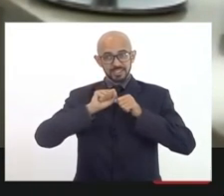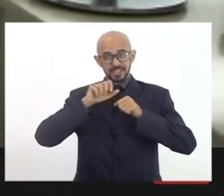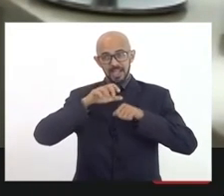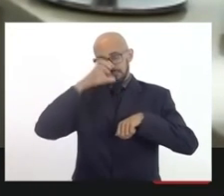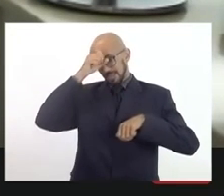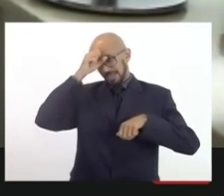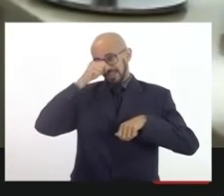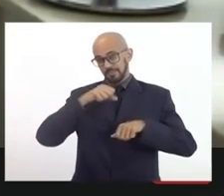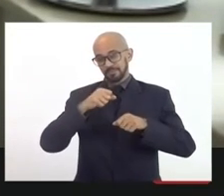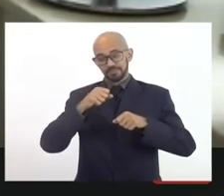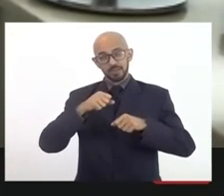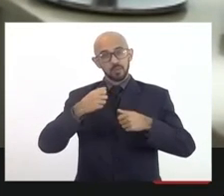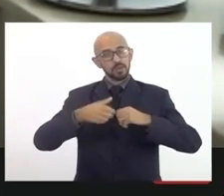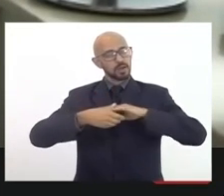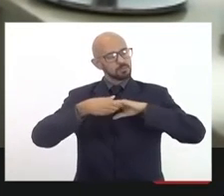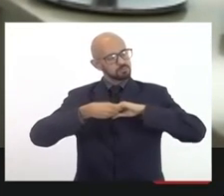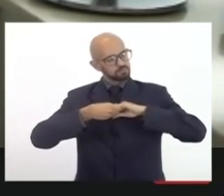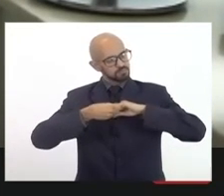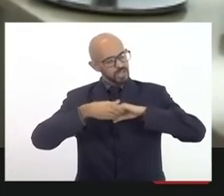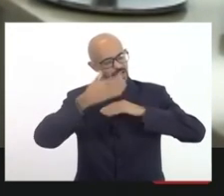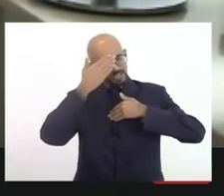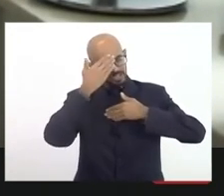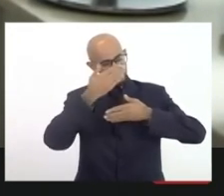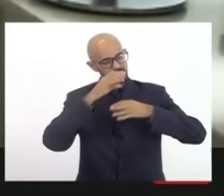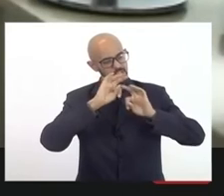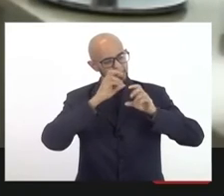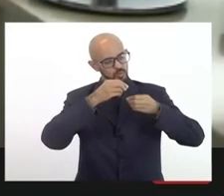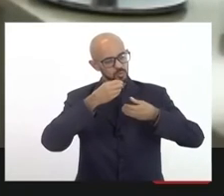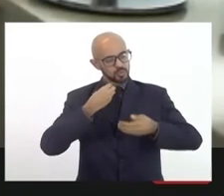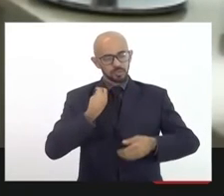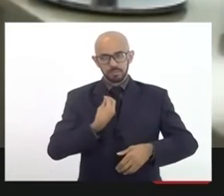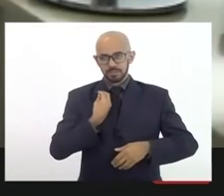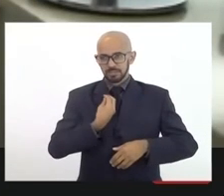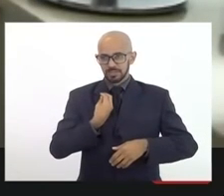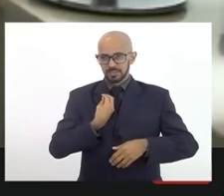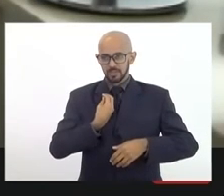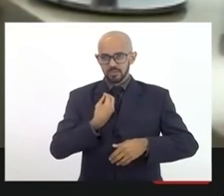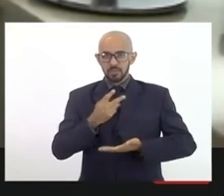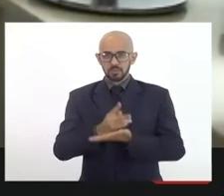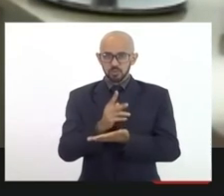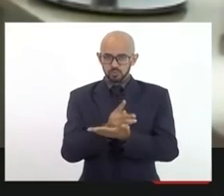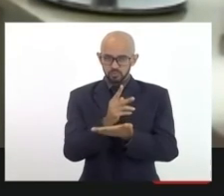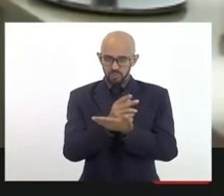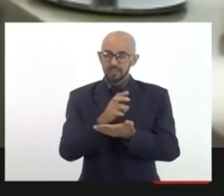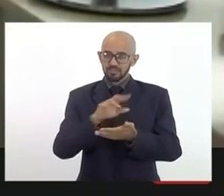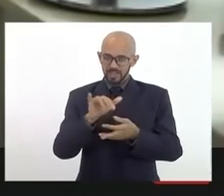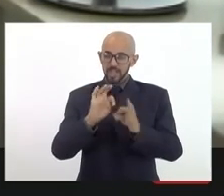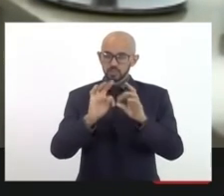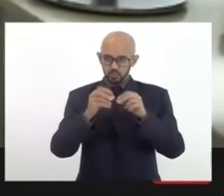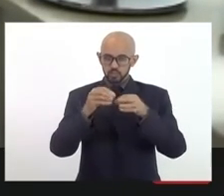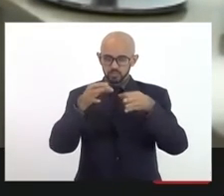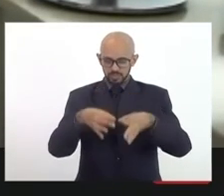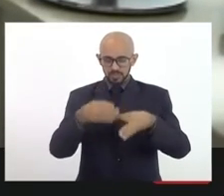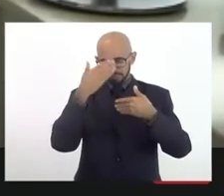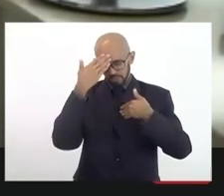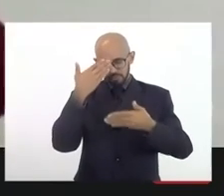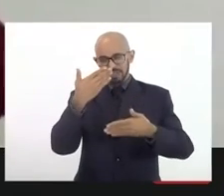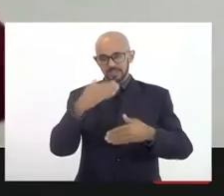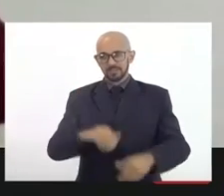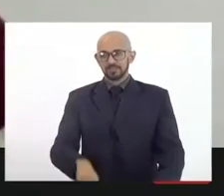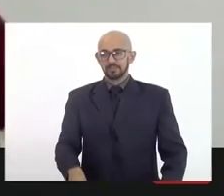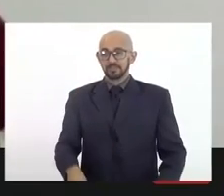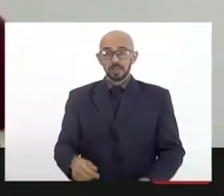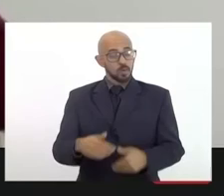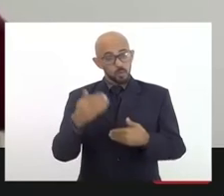participação de todas e todos. E, mais uma vez, Valeu, vamos em frente que vai dar certo. Muito obrigado.